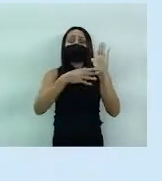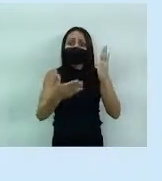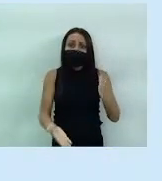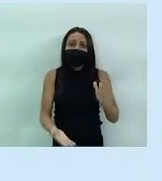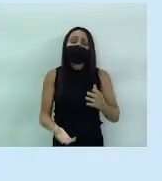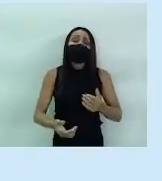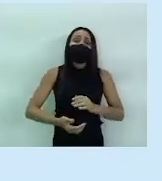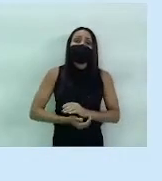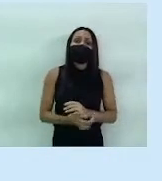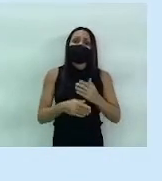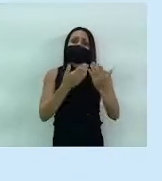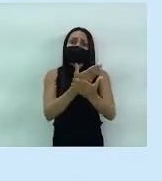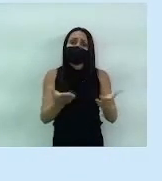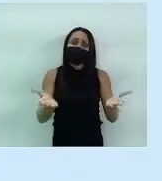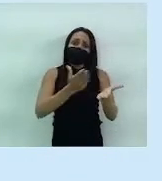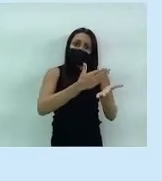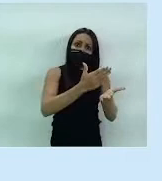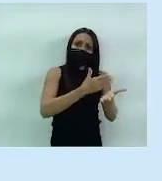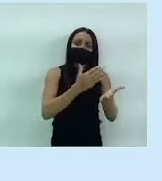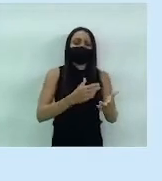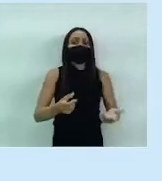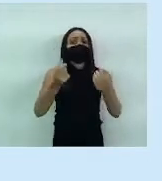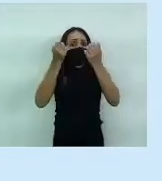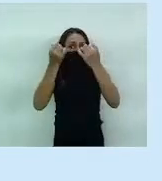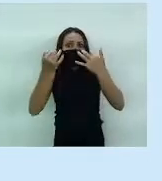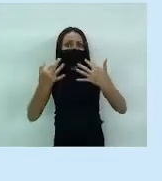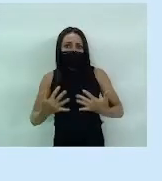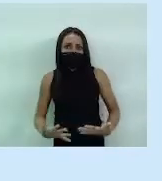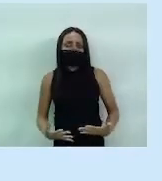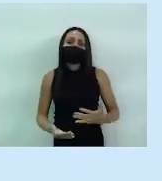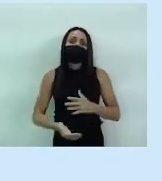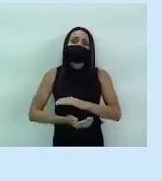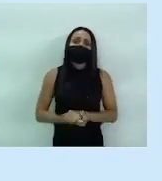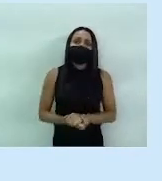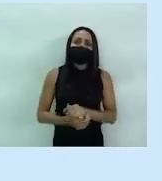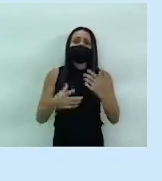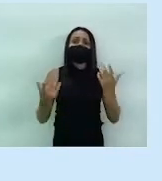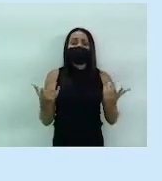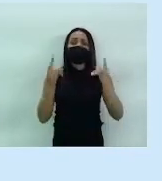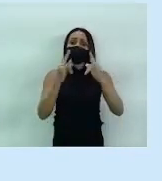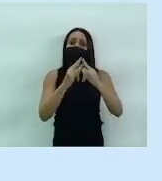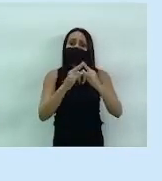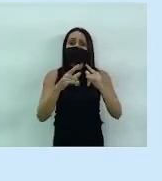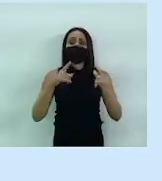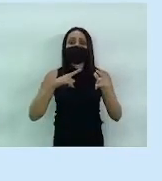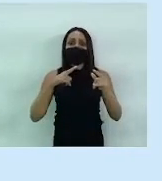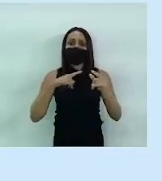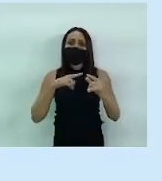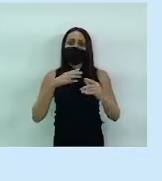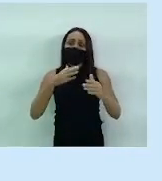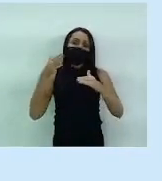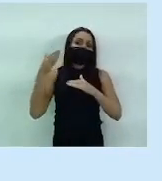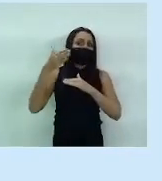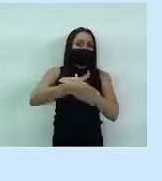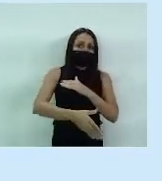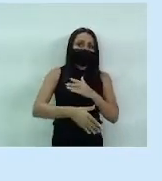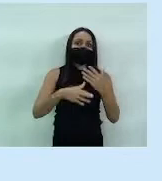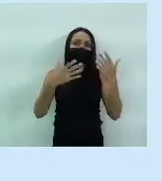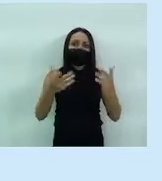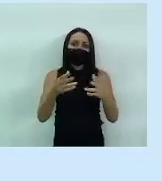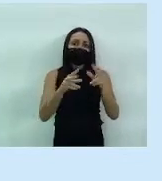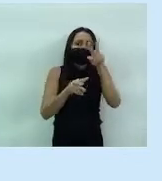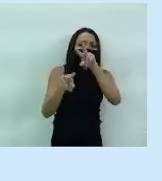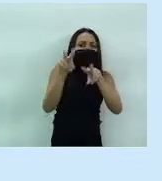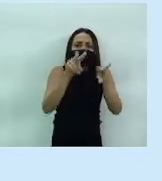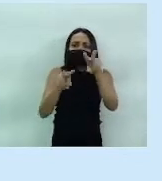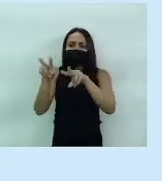no nosso caderno em relação ao Ministério Público, que é essa instituição que também vai estar fazendo parte dessa